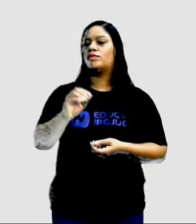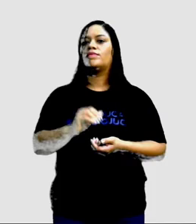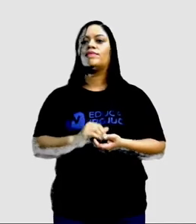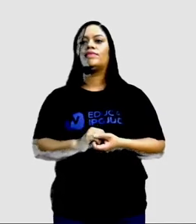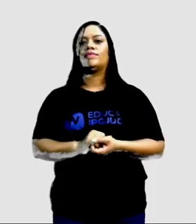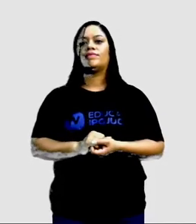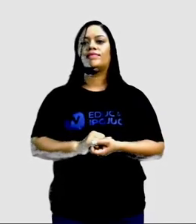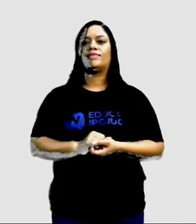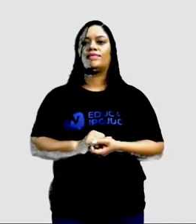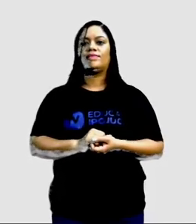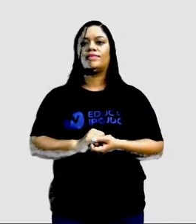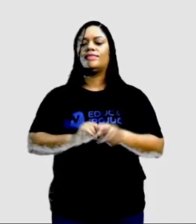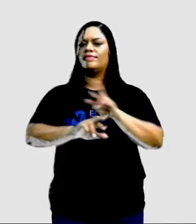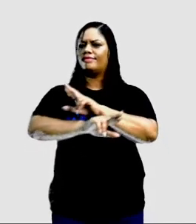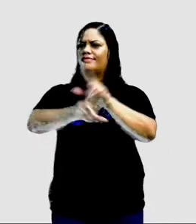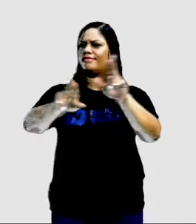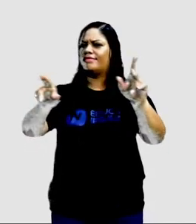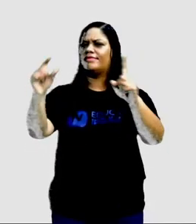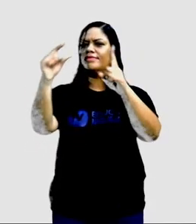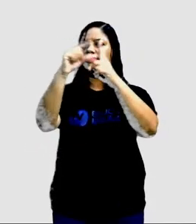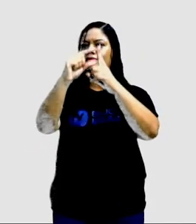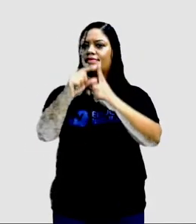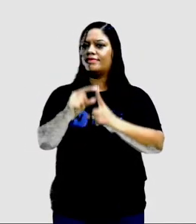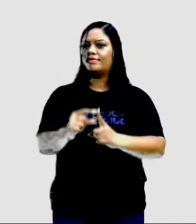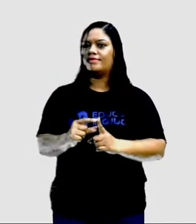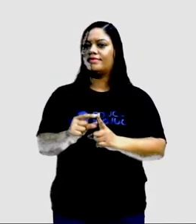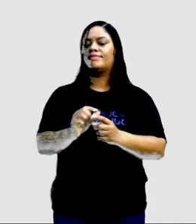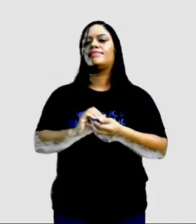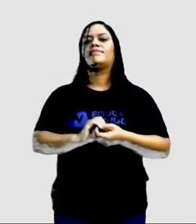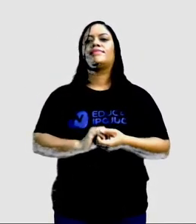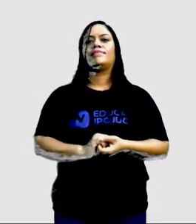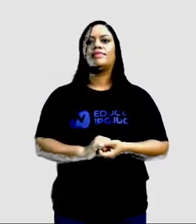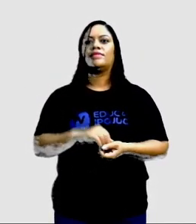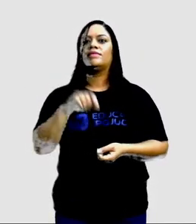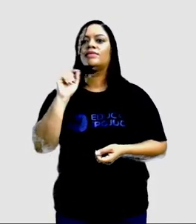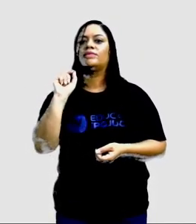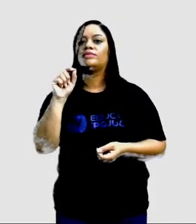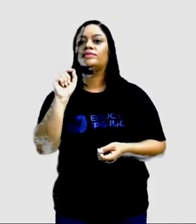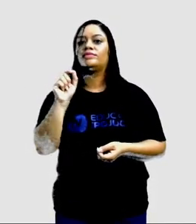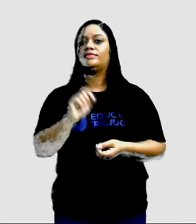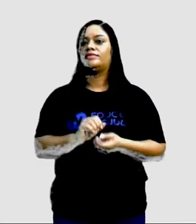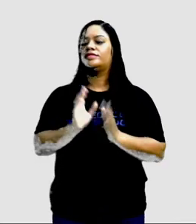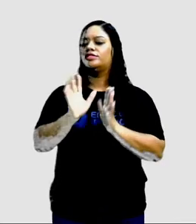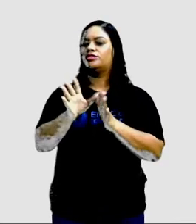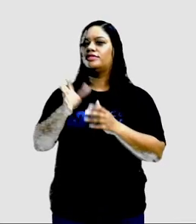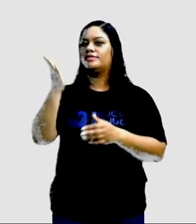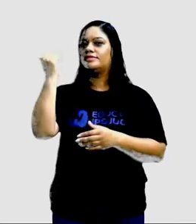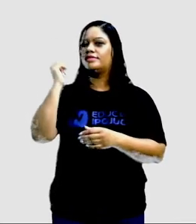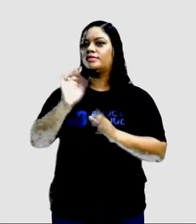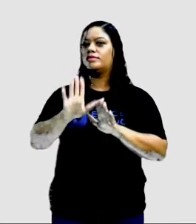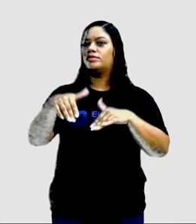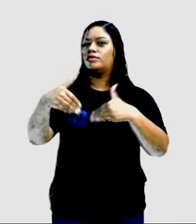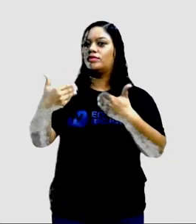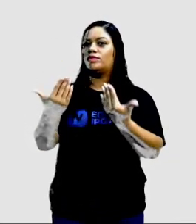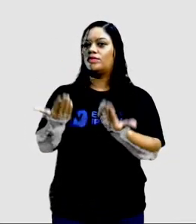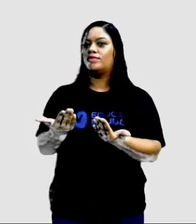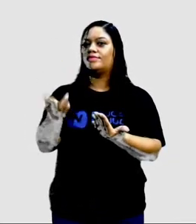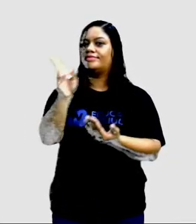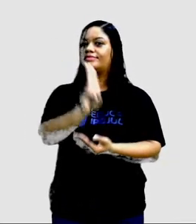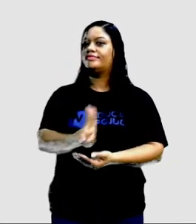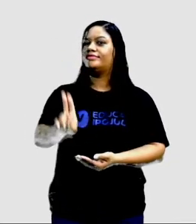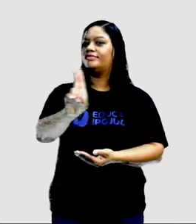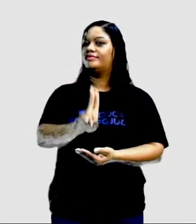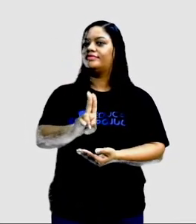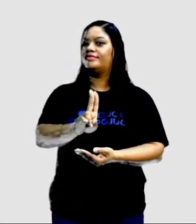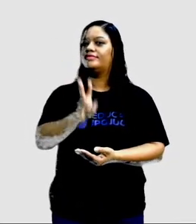Miudade, Liu e Prácio. Olha, que será? Já descobriram quais são as letrinhas daqui,